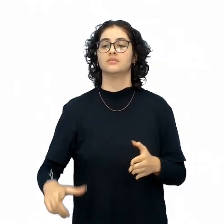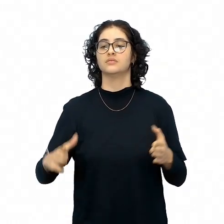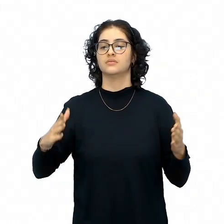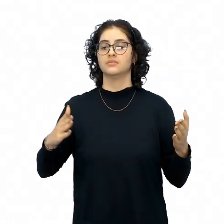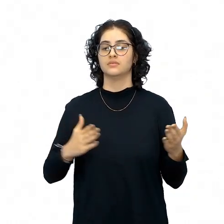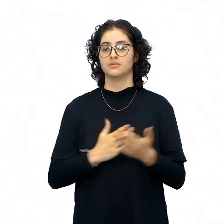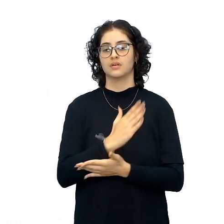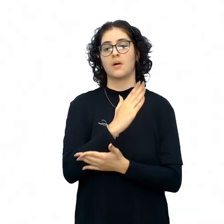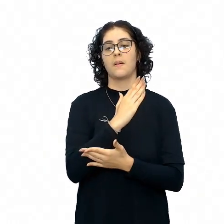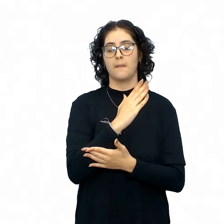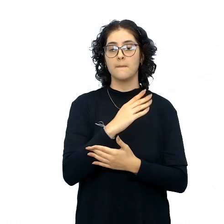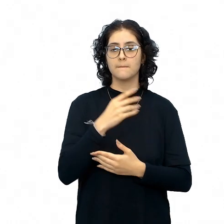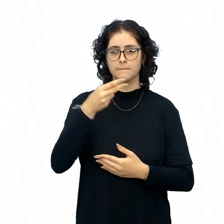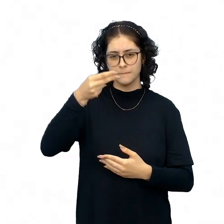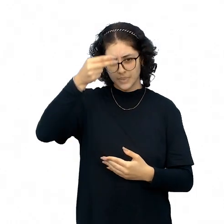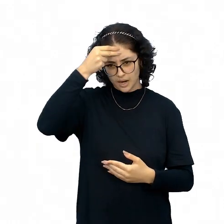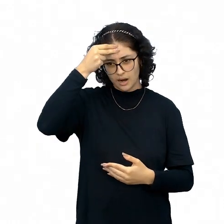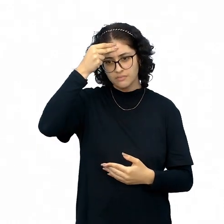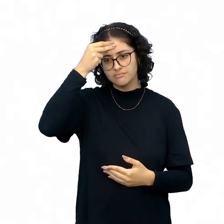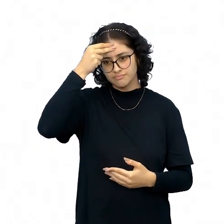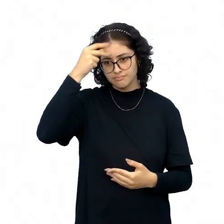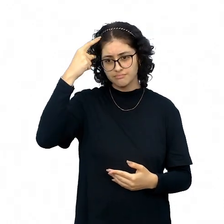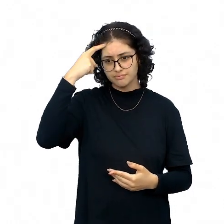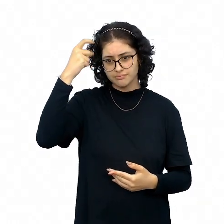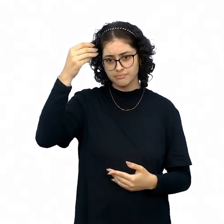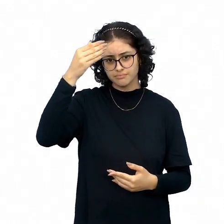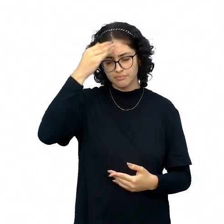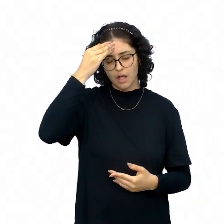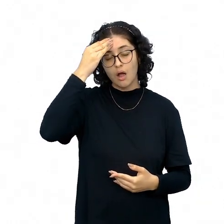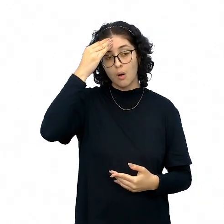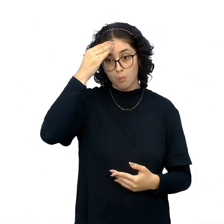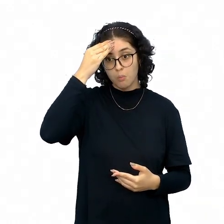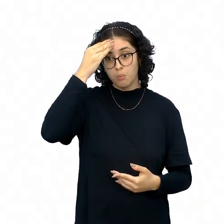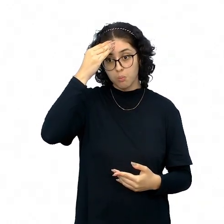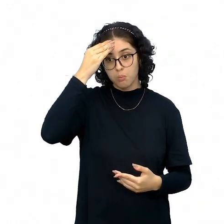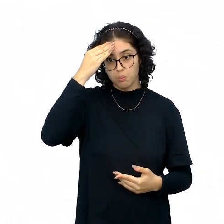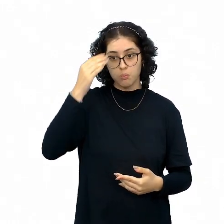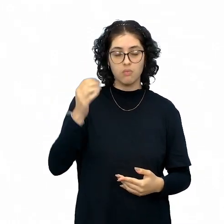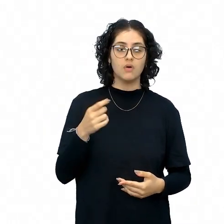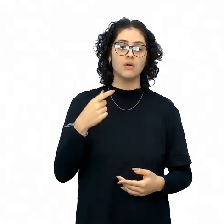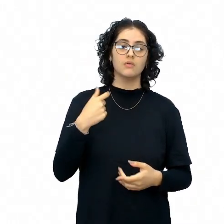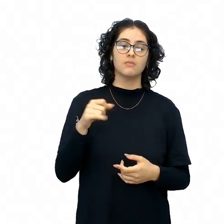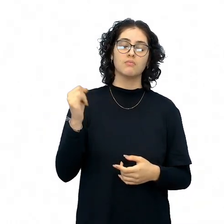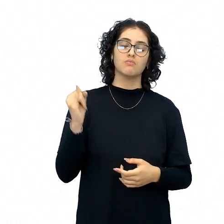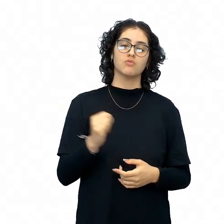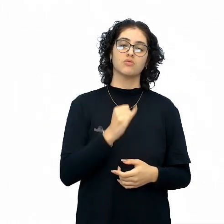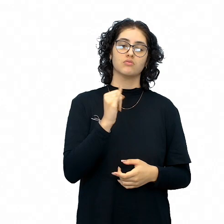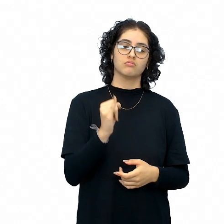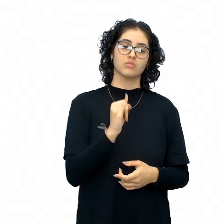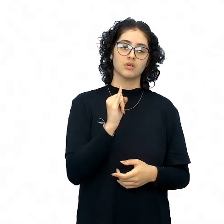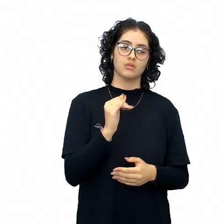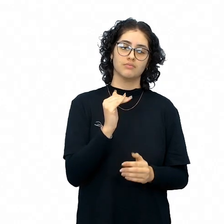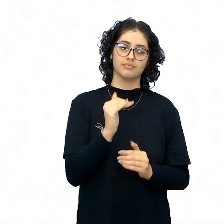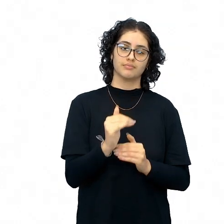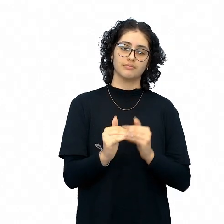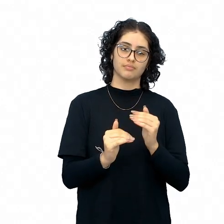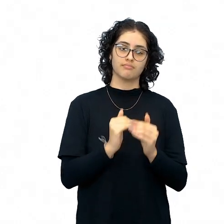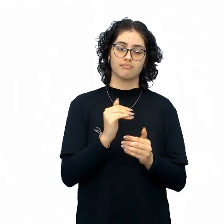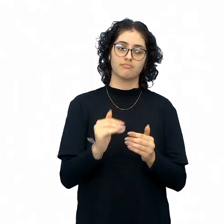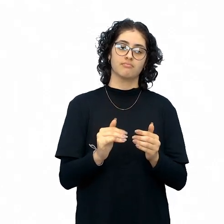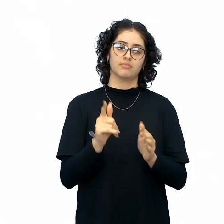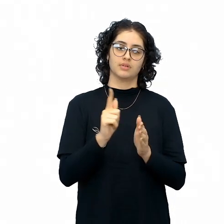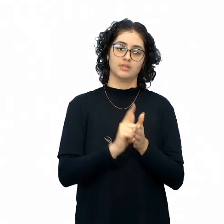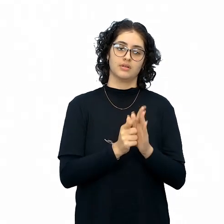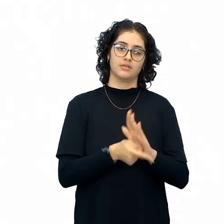ir sintetizando ideias, sintetizando pensamentos que serão importantes para eles na construção desse gênero